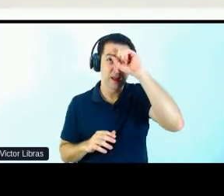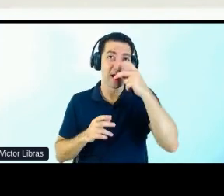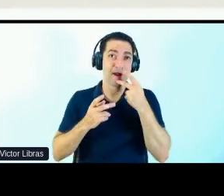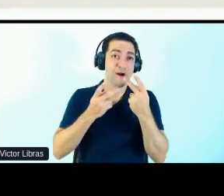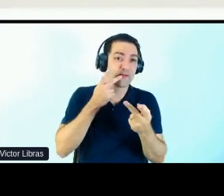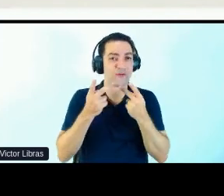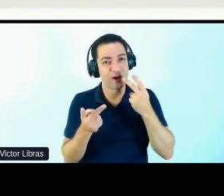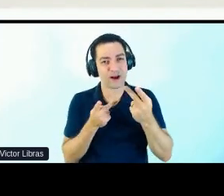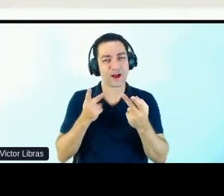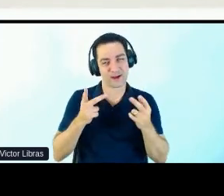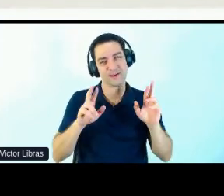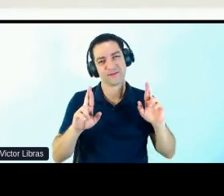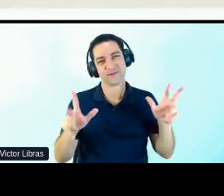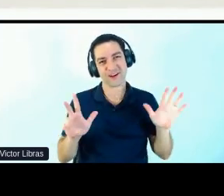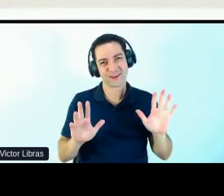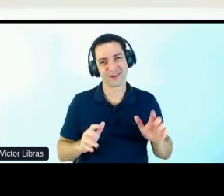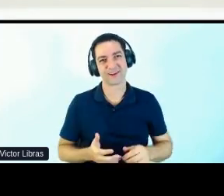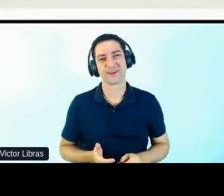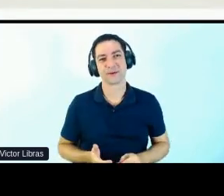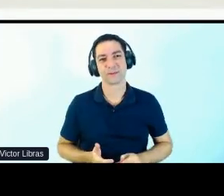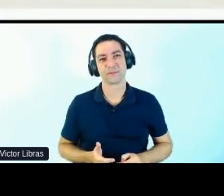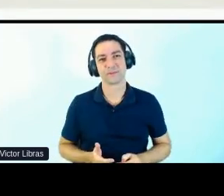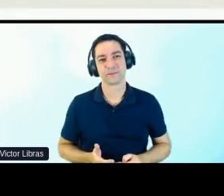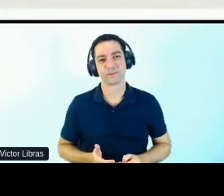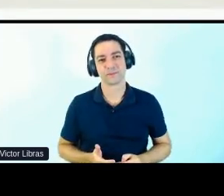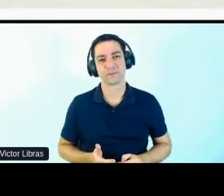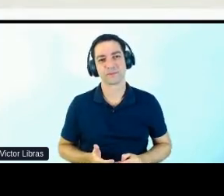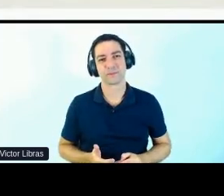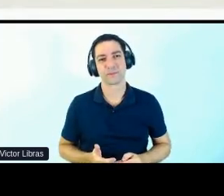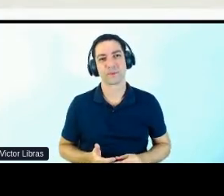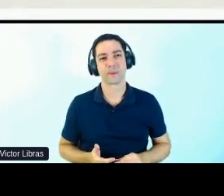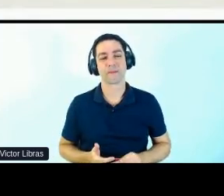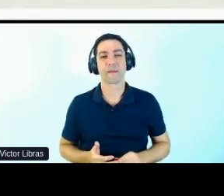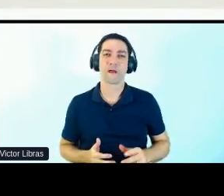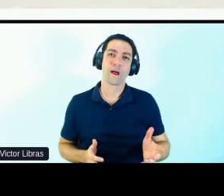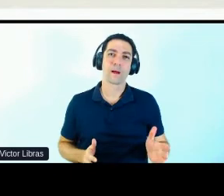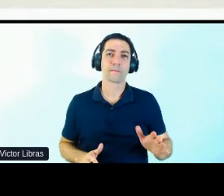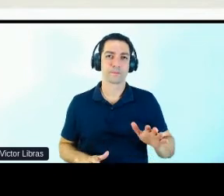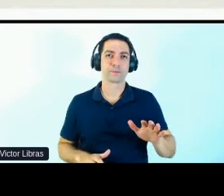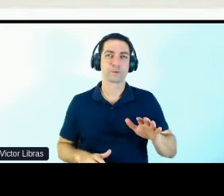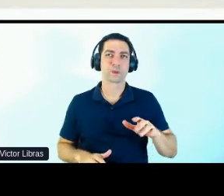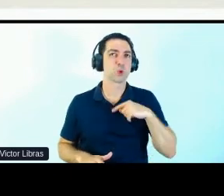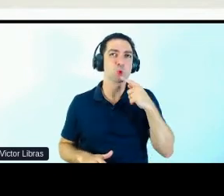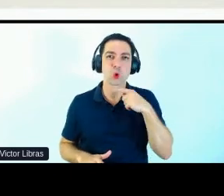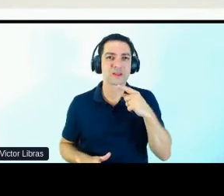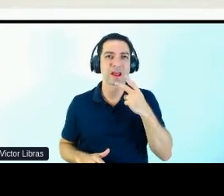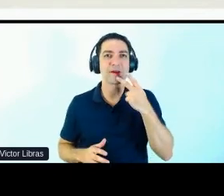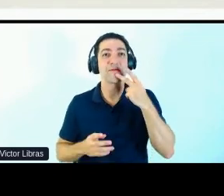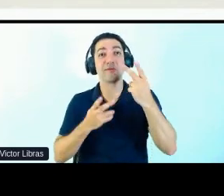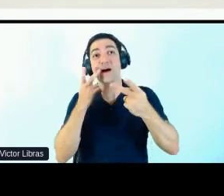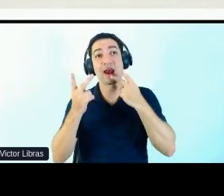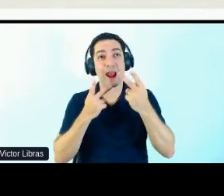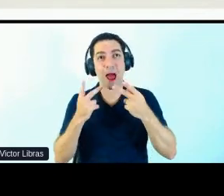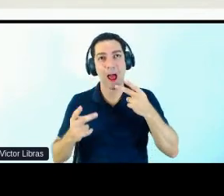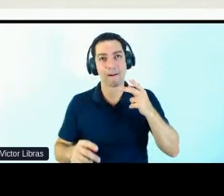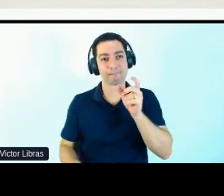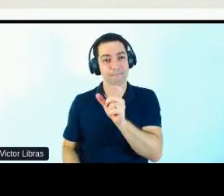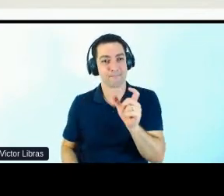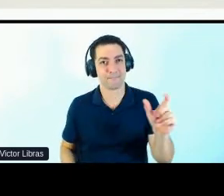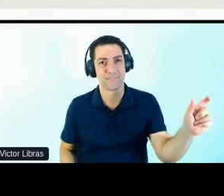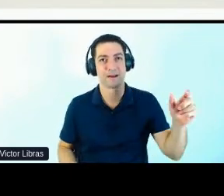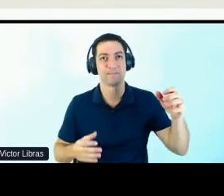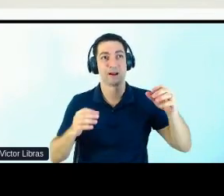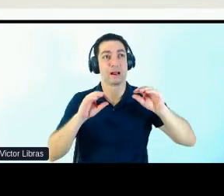não consegue falar palavras claramente, assim, gente que surdos oralizados. Não sei